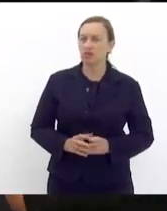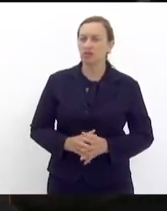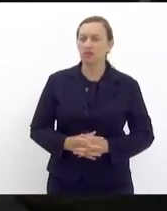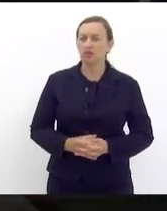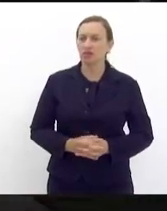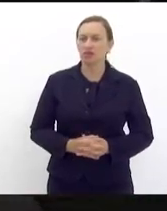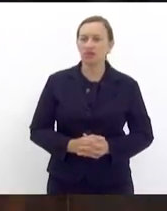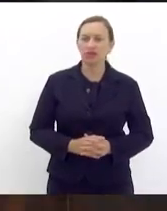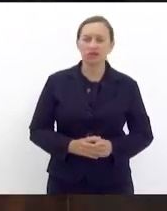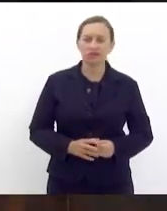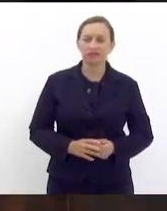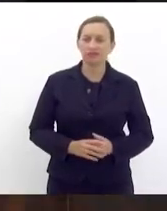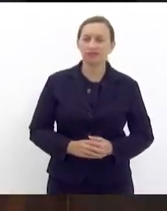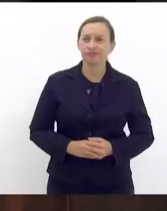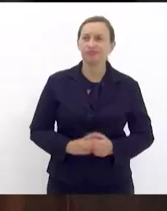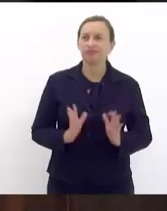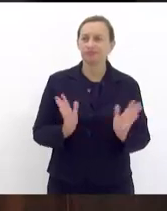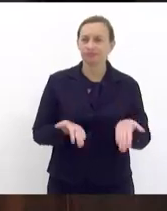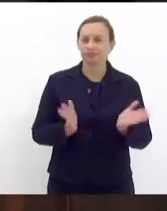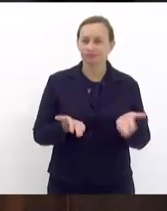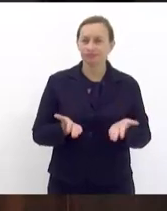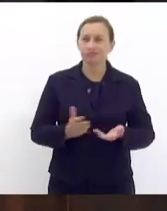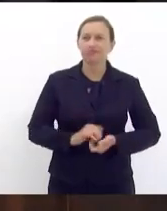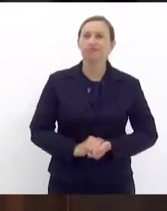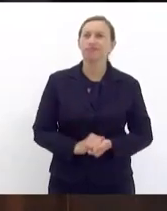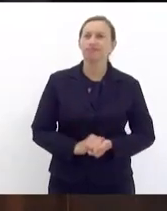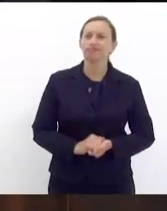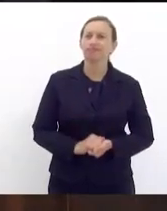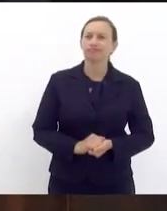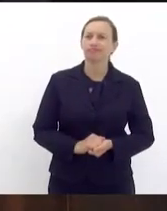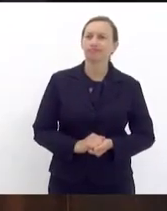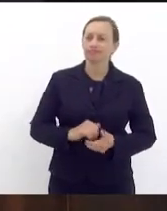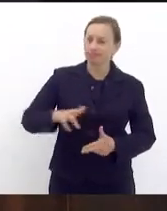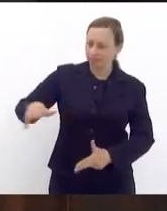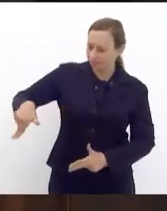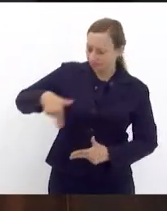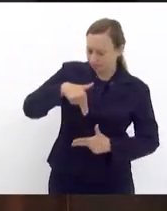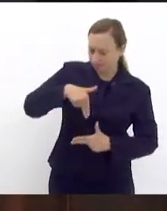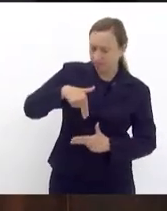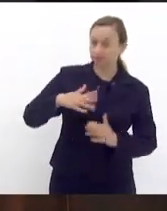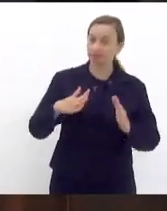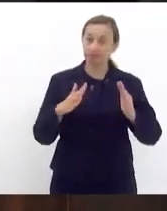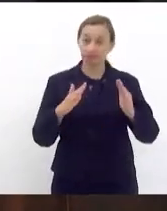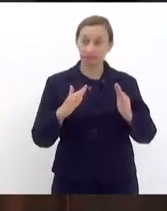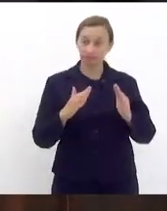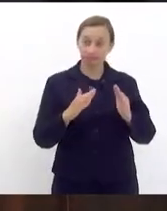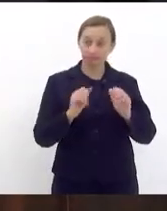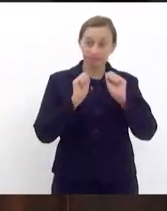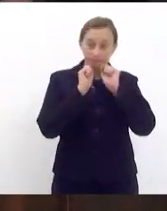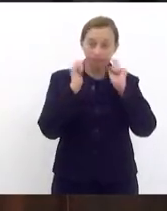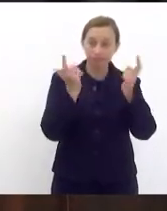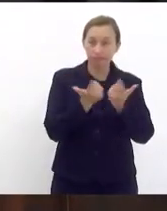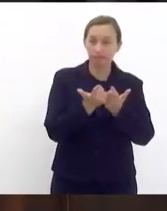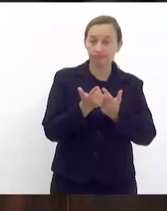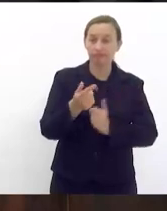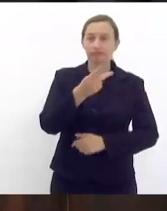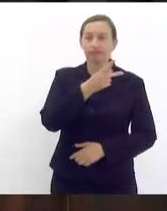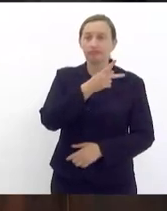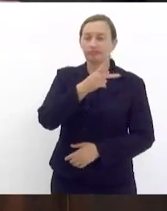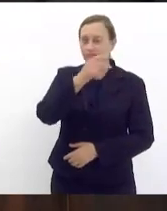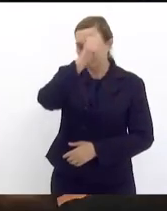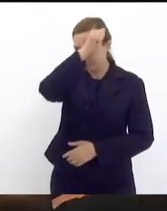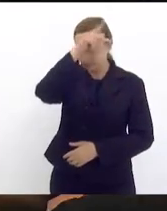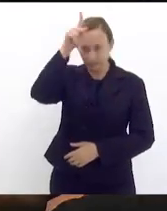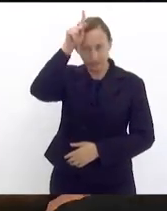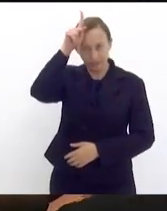E agora, passo a palavra, diretamente da tribuna dessa casa, ao prefeito homenageado,